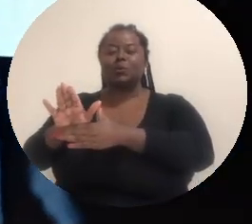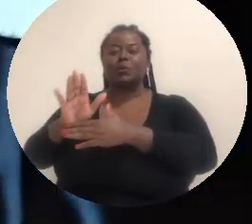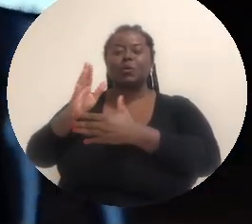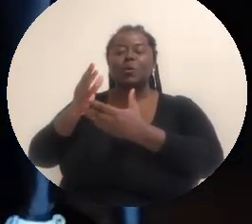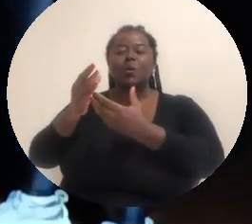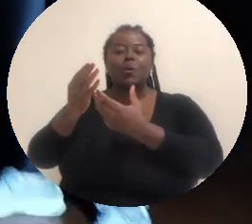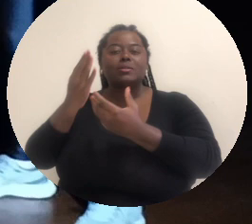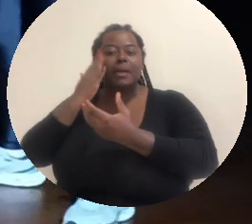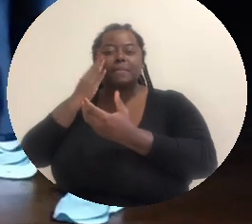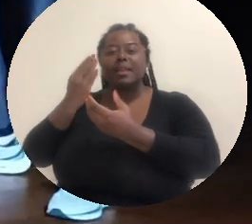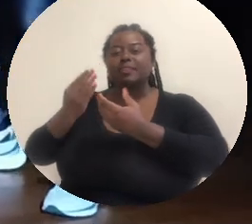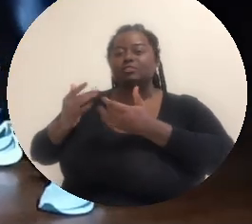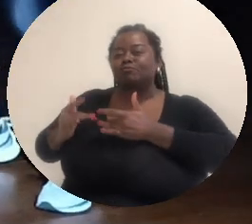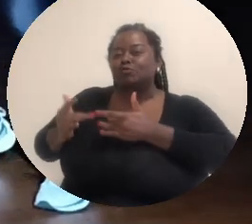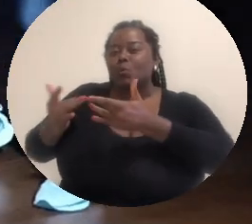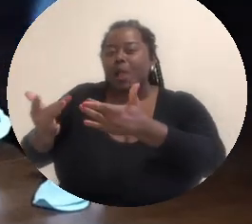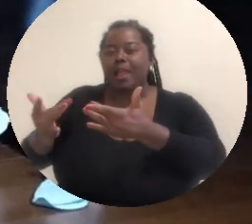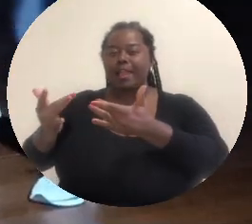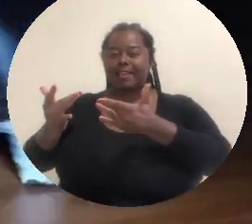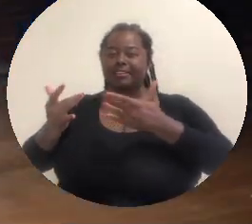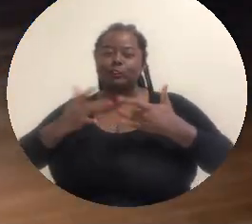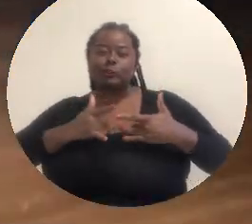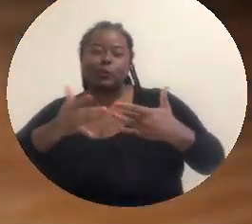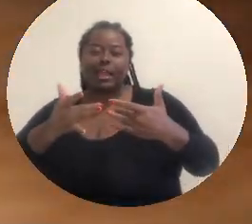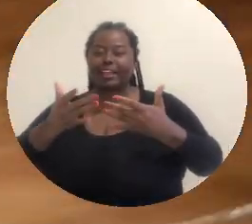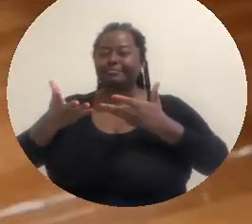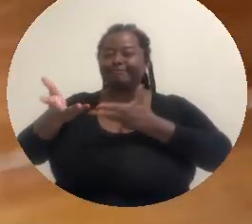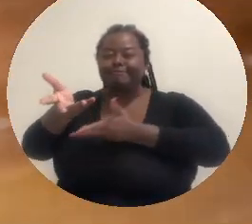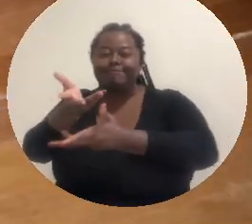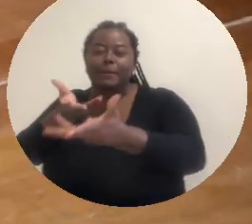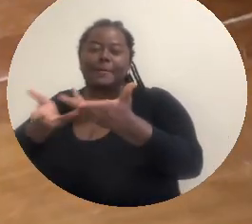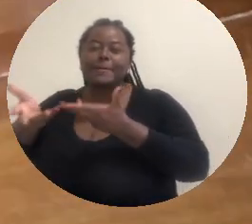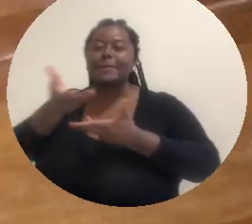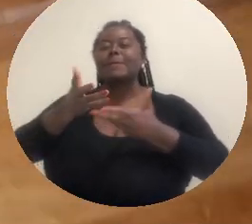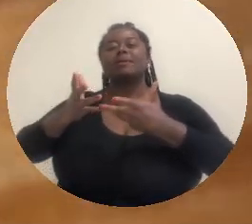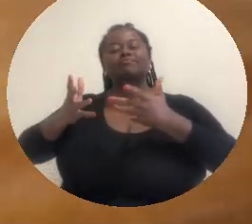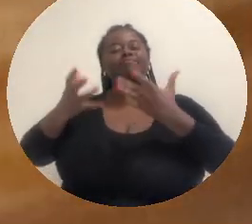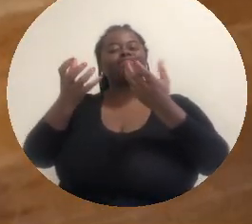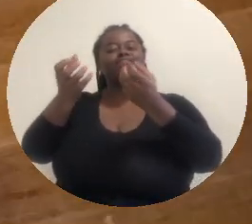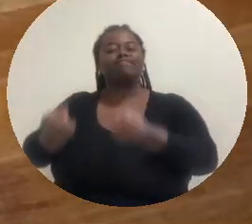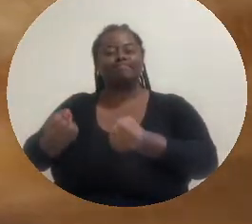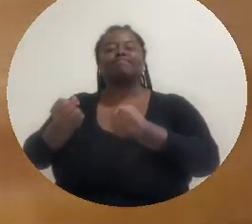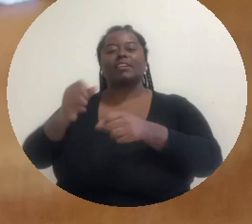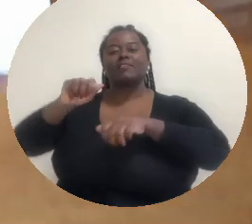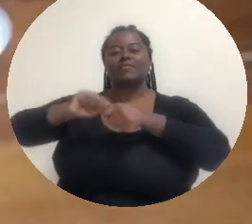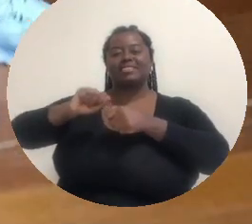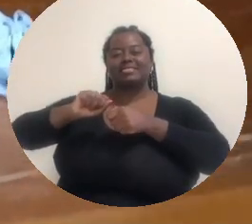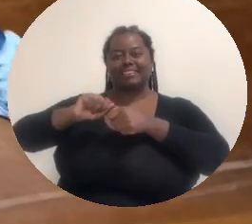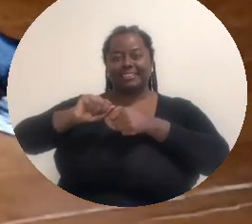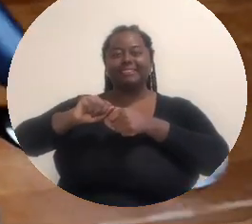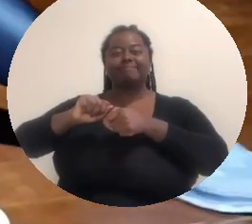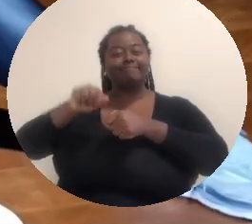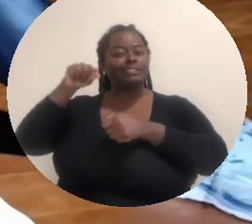de saber se doar um pouquinho para cada área e para cada pessoa. E todo mundo ali estava disposto a fazer,